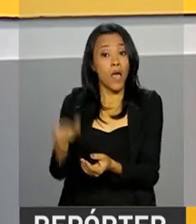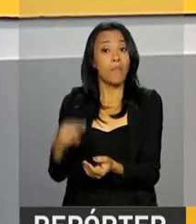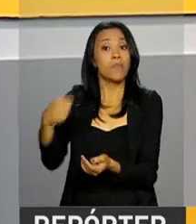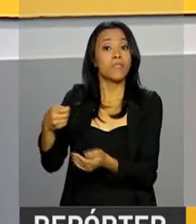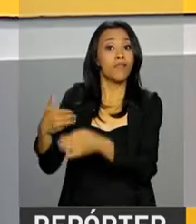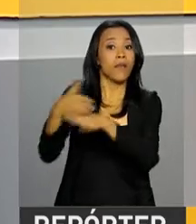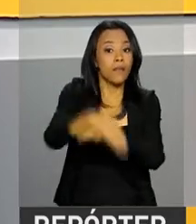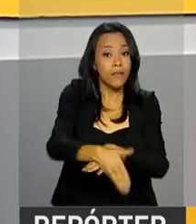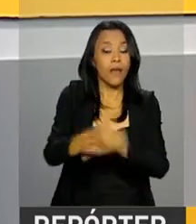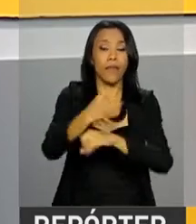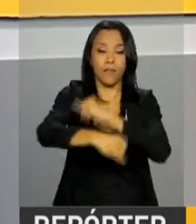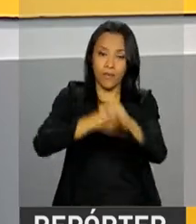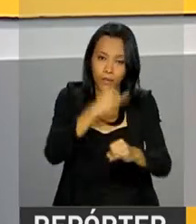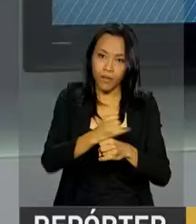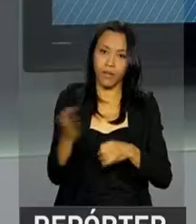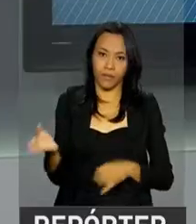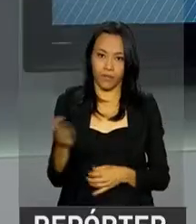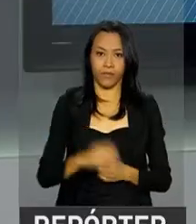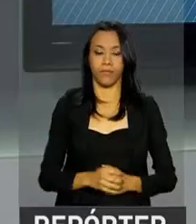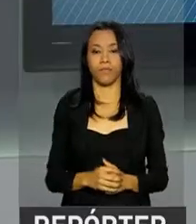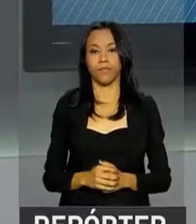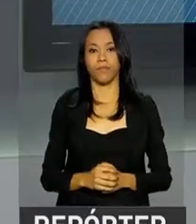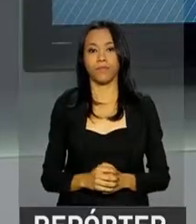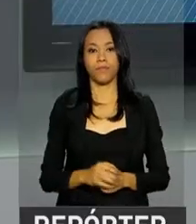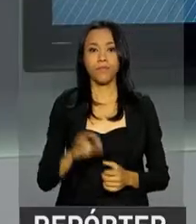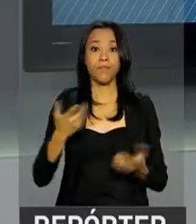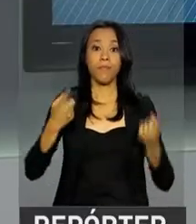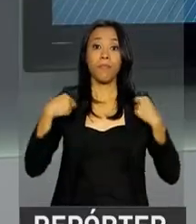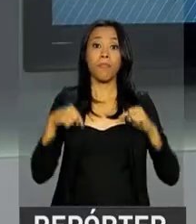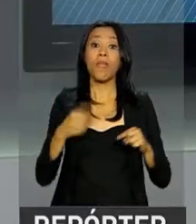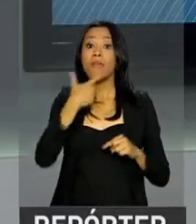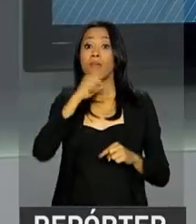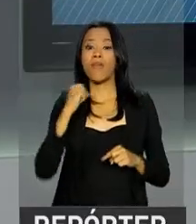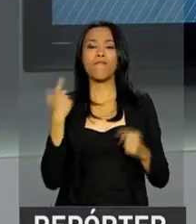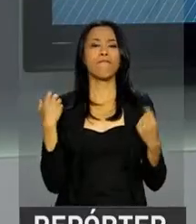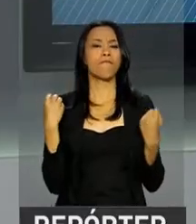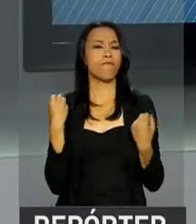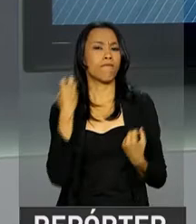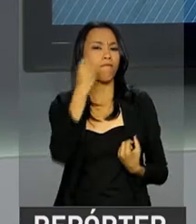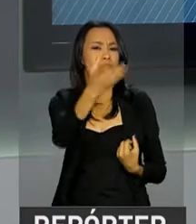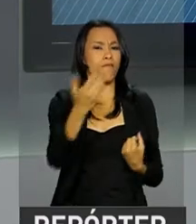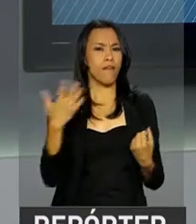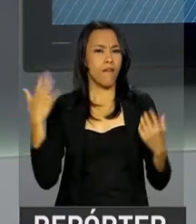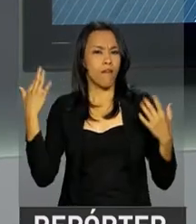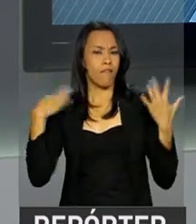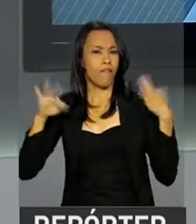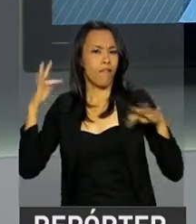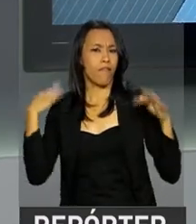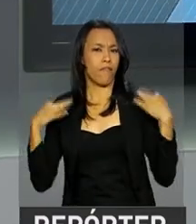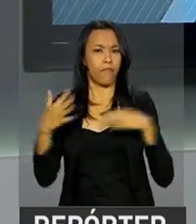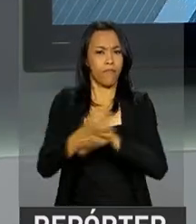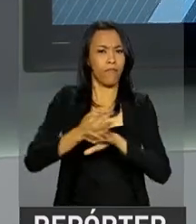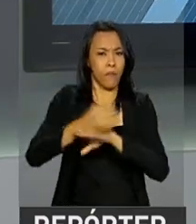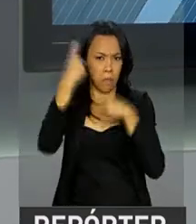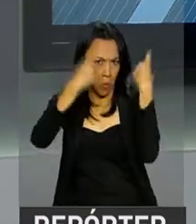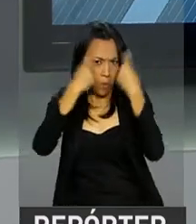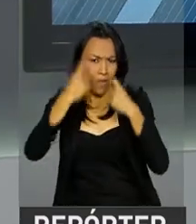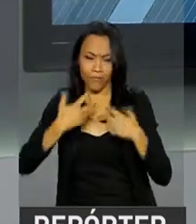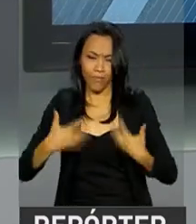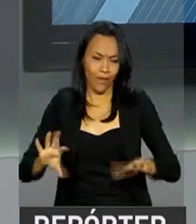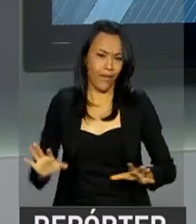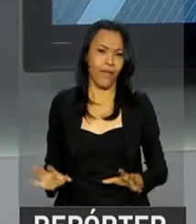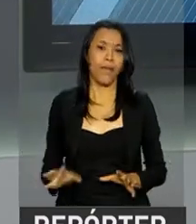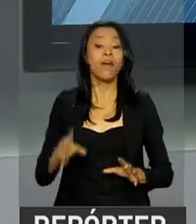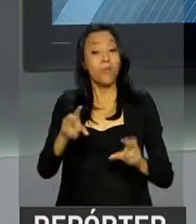a página do E-Social. Quem tira férias e viaja não quer saber de preocupação. Por isso, é importante que o